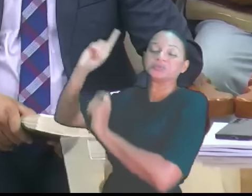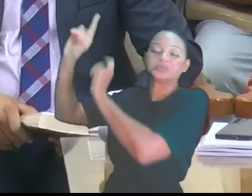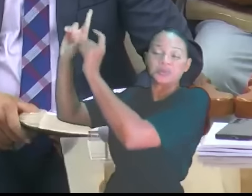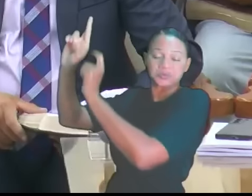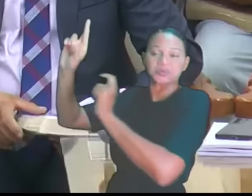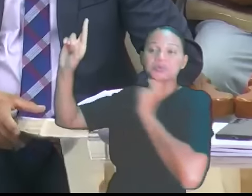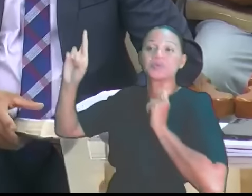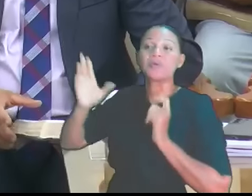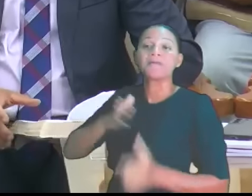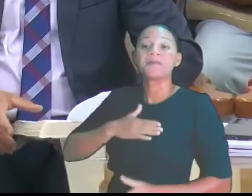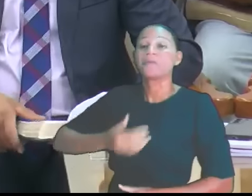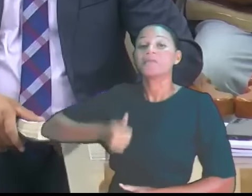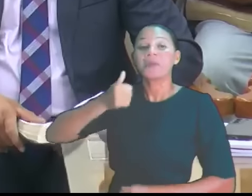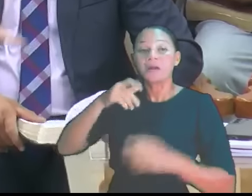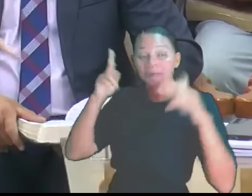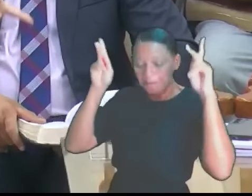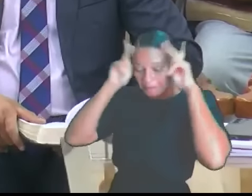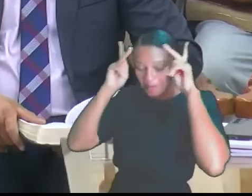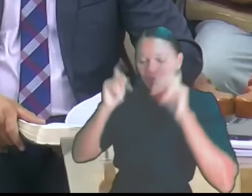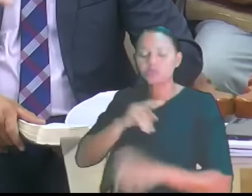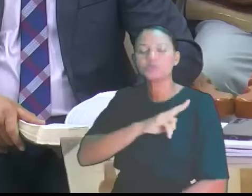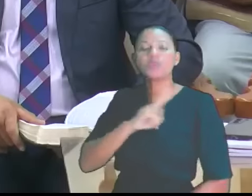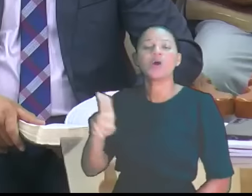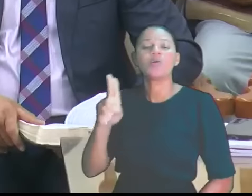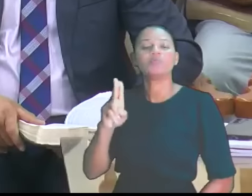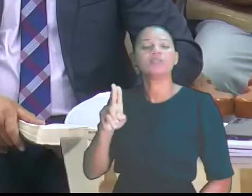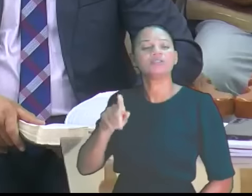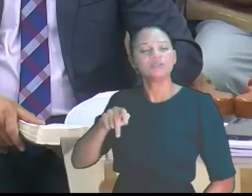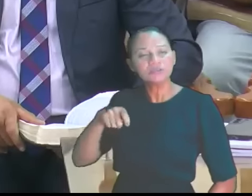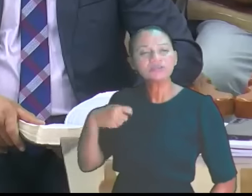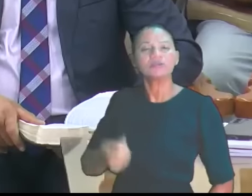primeiro príncipe vai chamar Isaac.